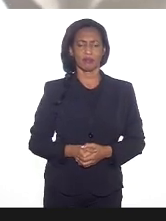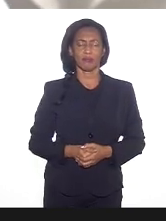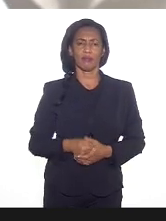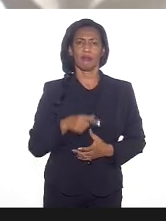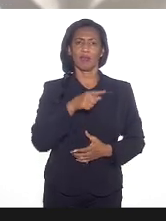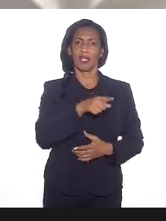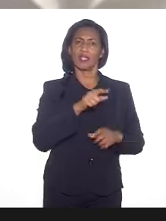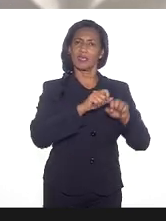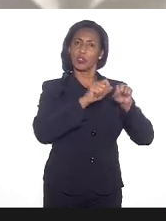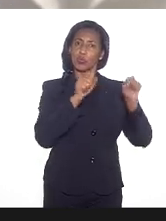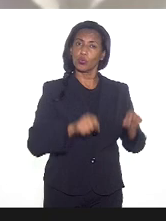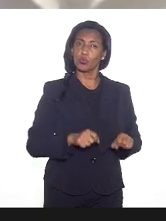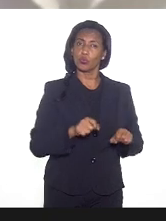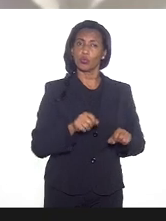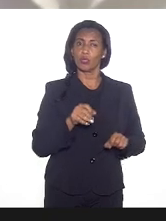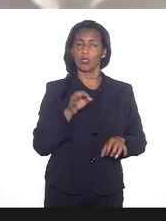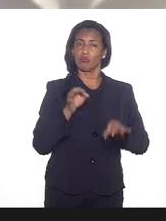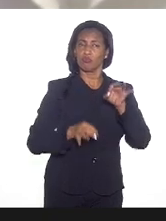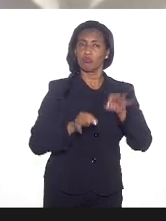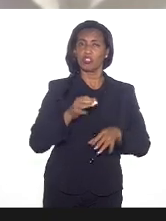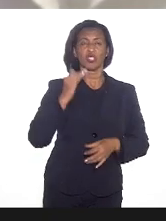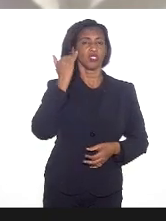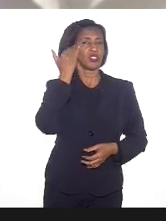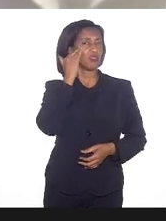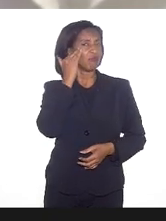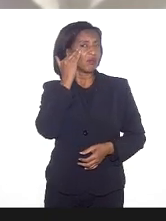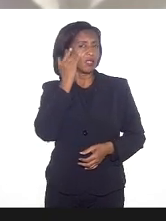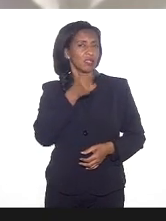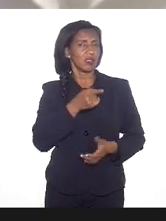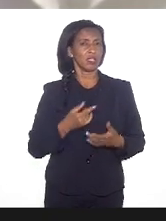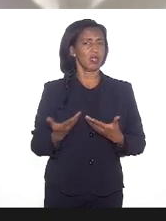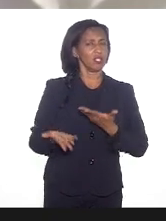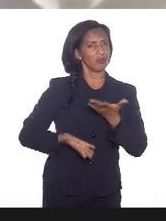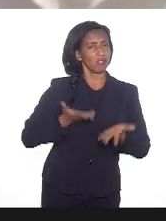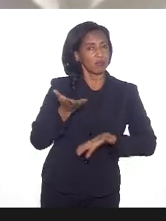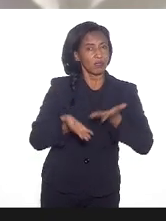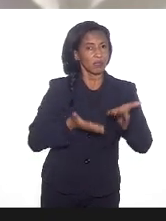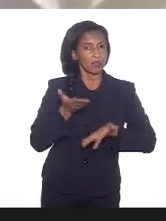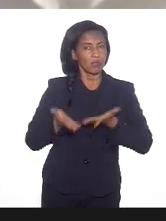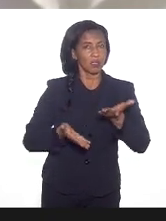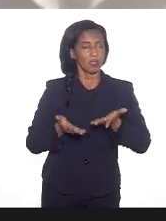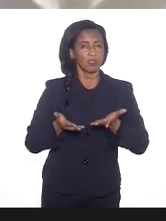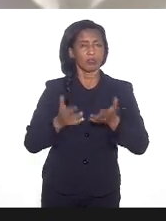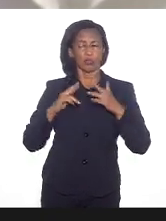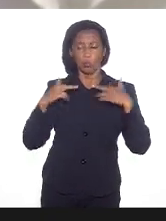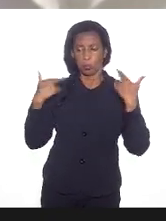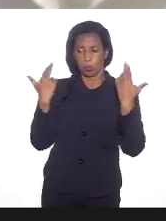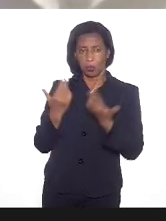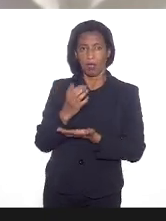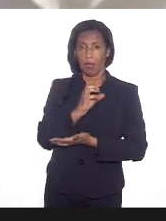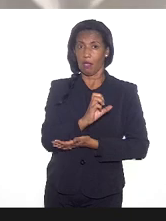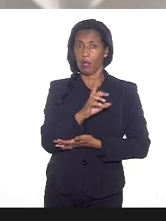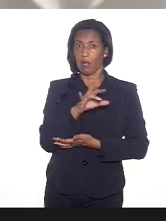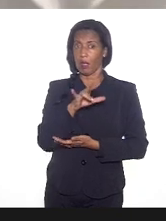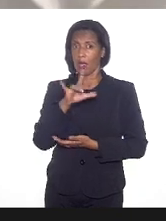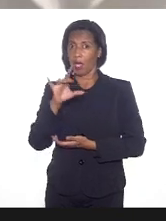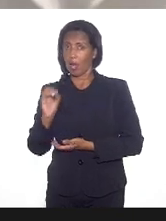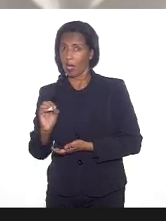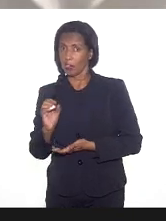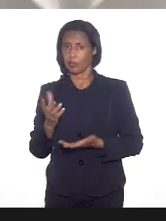essa estrutura jurídica de entender que nós estávamos tratando de uma cessão de crédito e não de uma operação